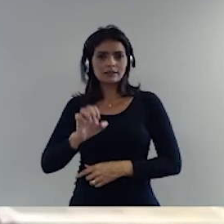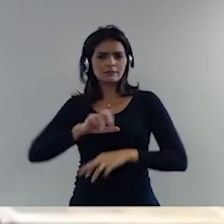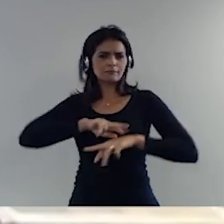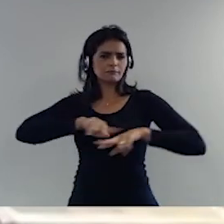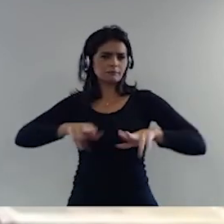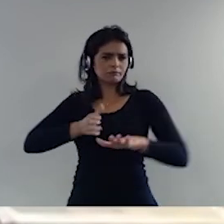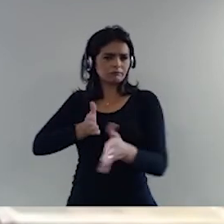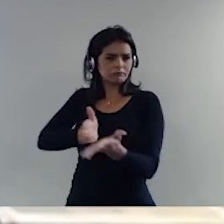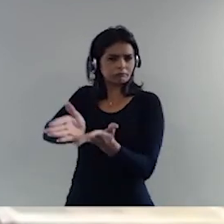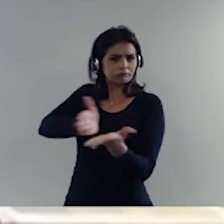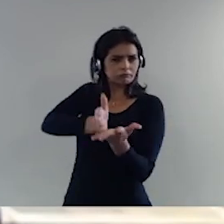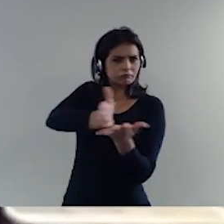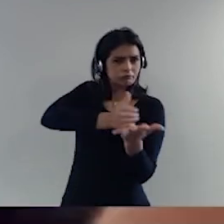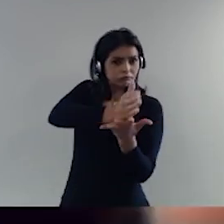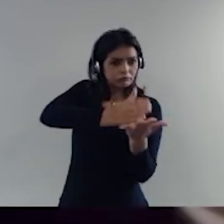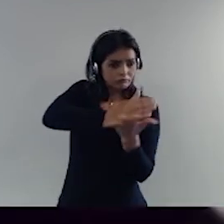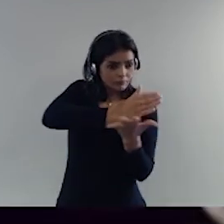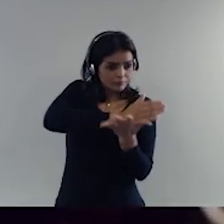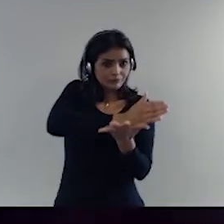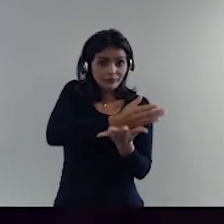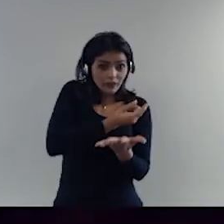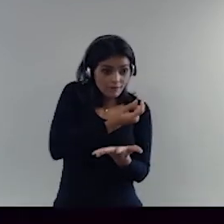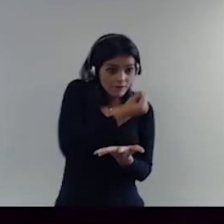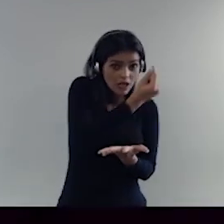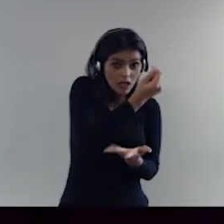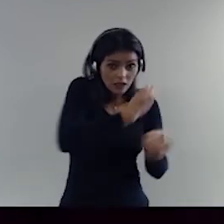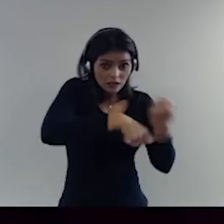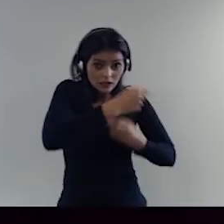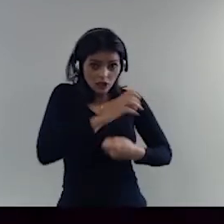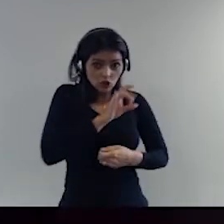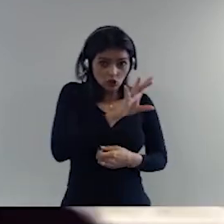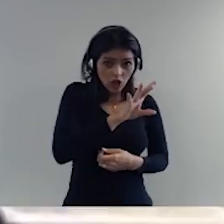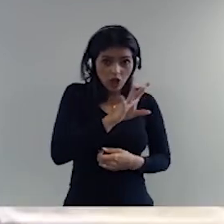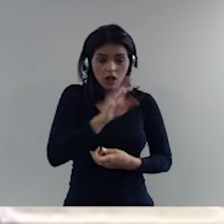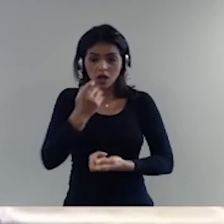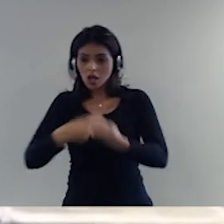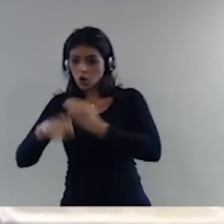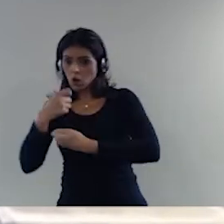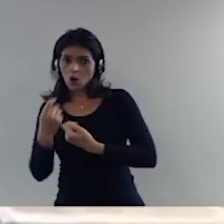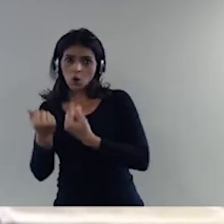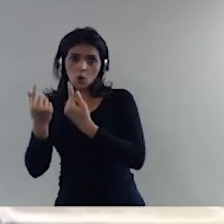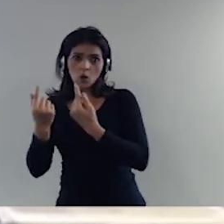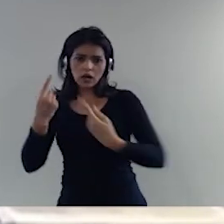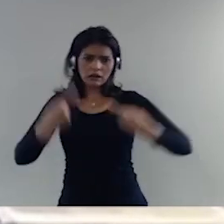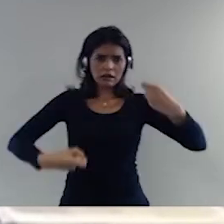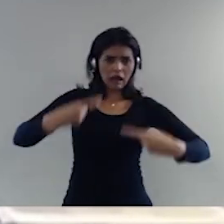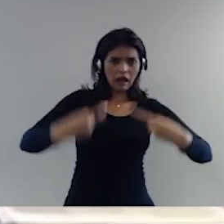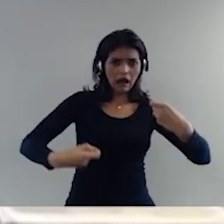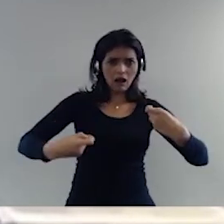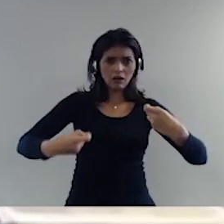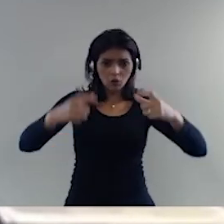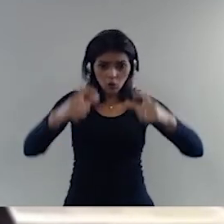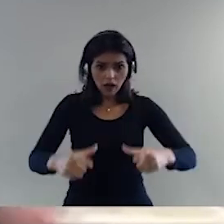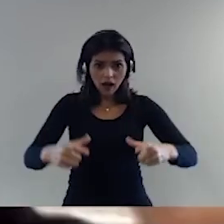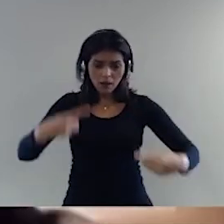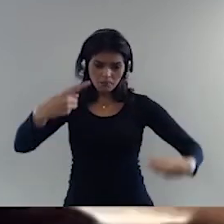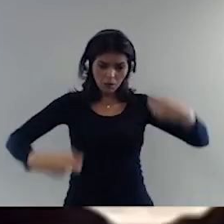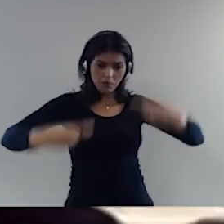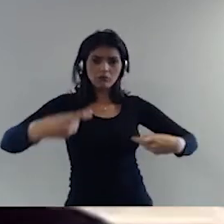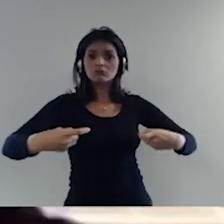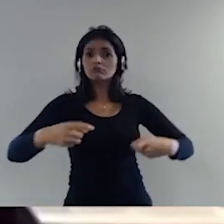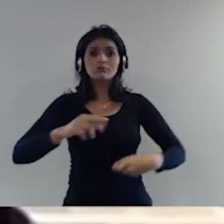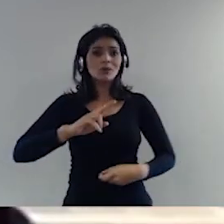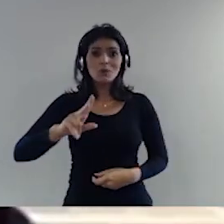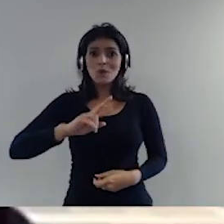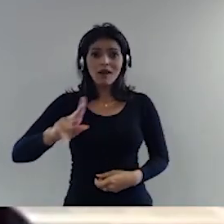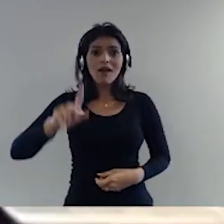multidimensional. Não é uma crise financeira, não é uma crise econômica, não é sequer uma guerra localizada. É um